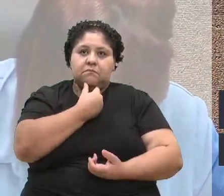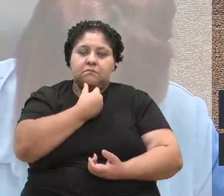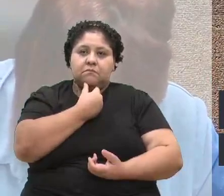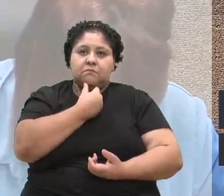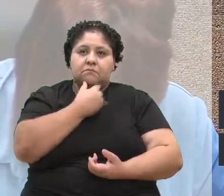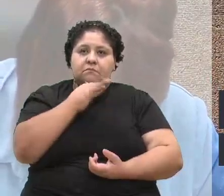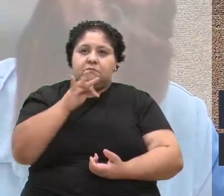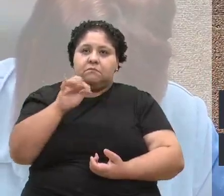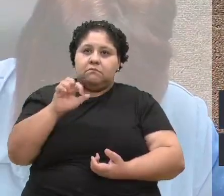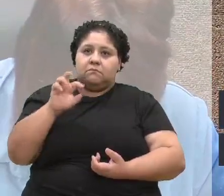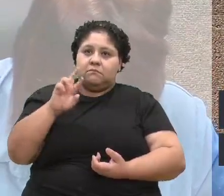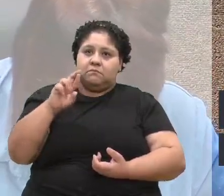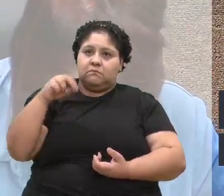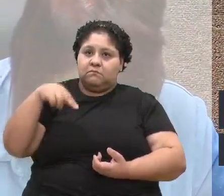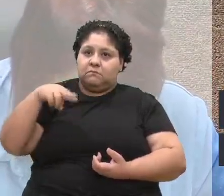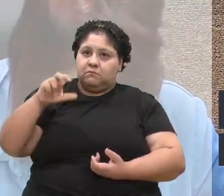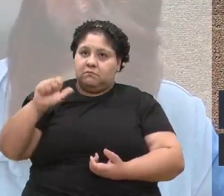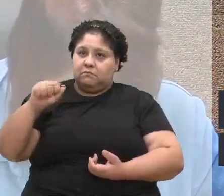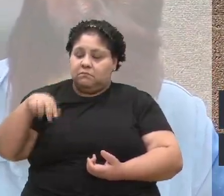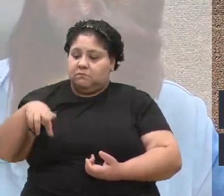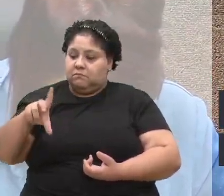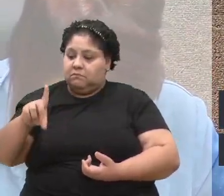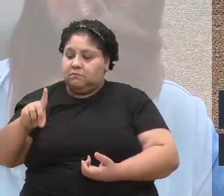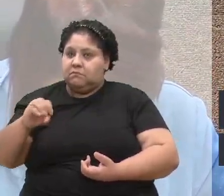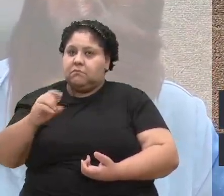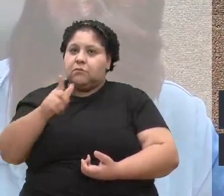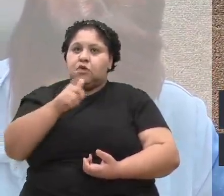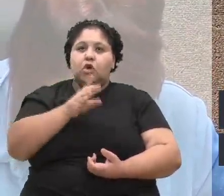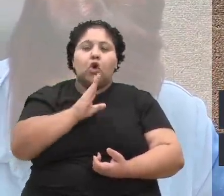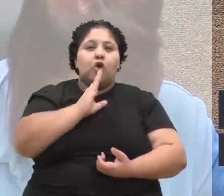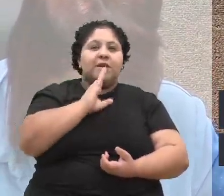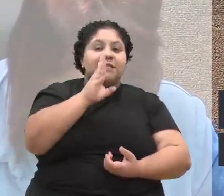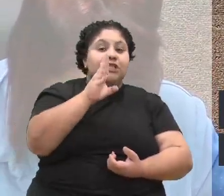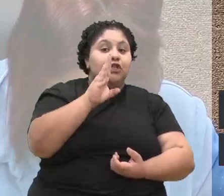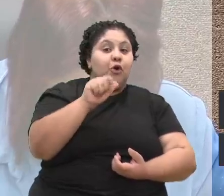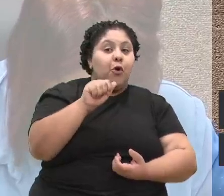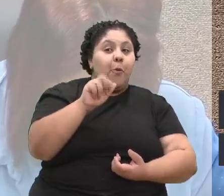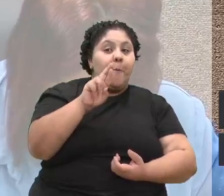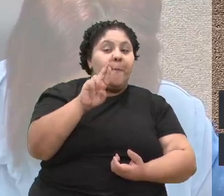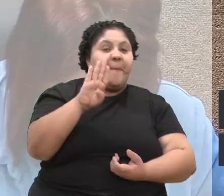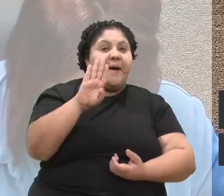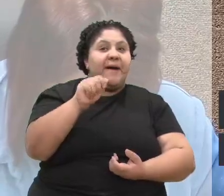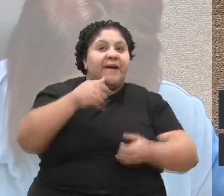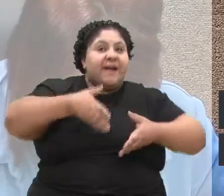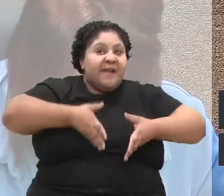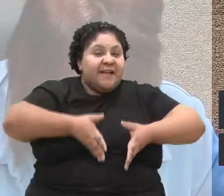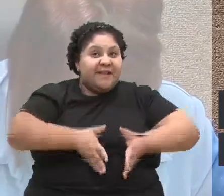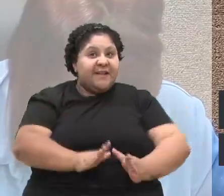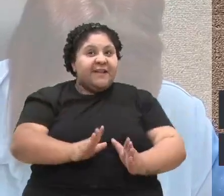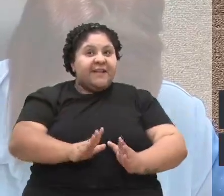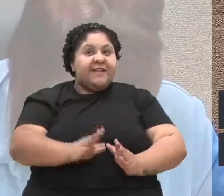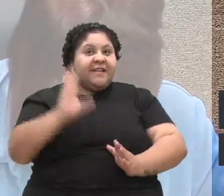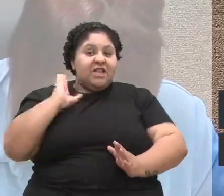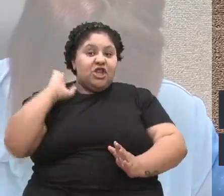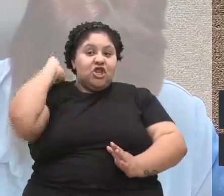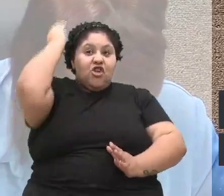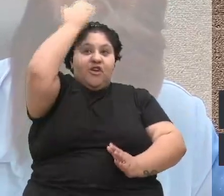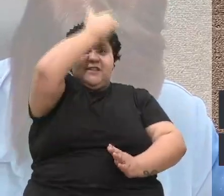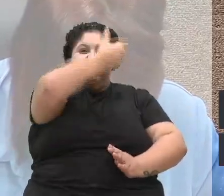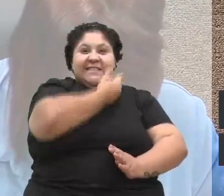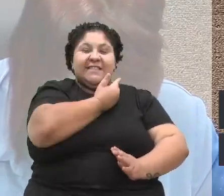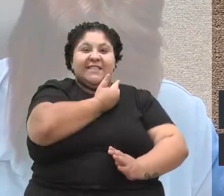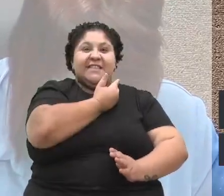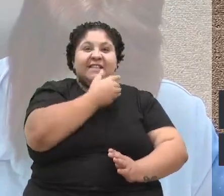Fernando Luiz 11, ele era conhecido como Barba. Ele nasceu na comunidade de Nossa Senhora da Salete,